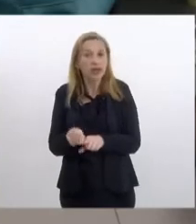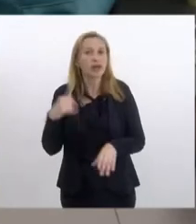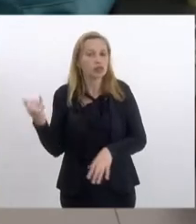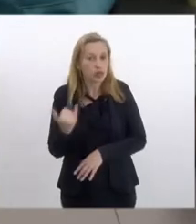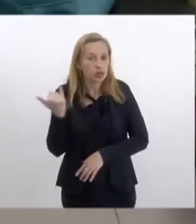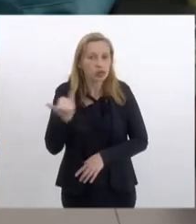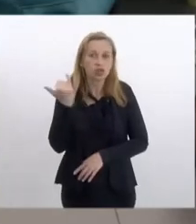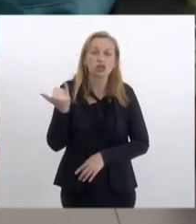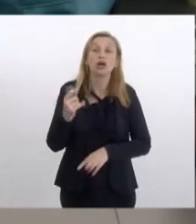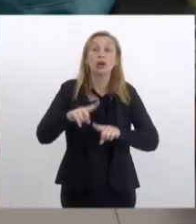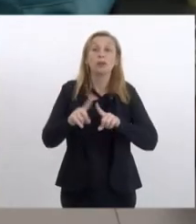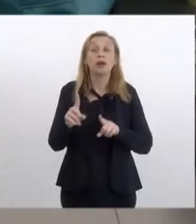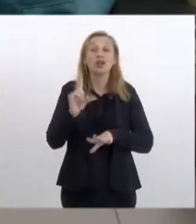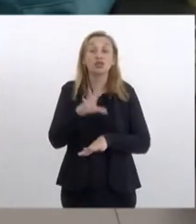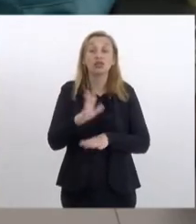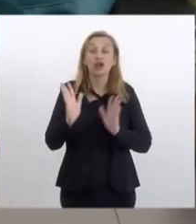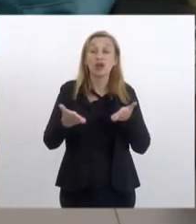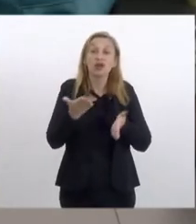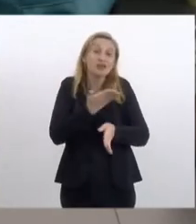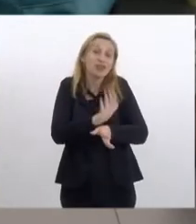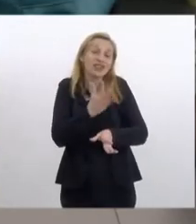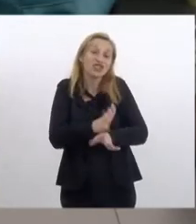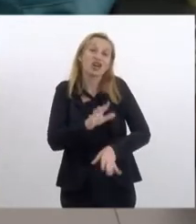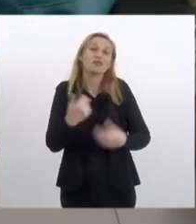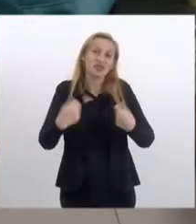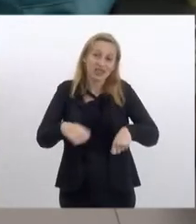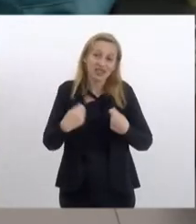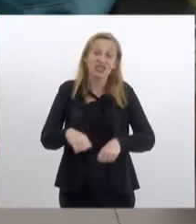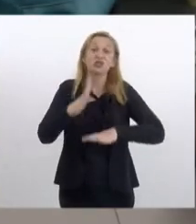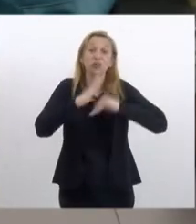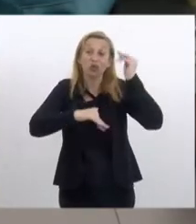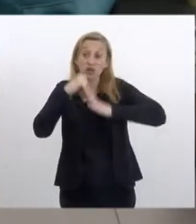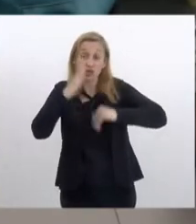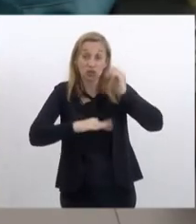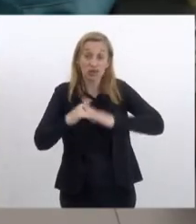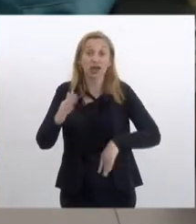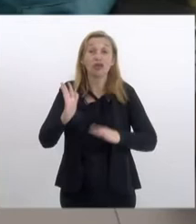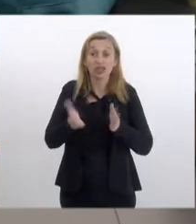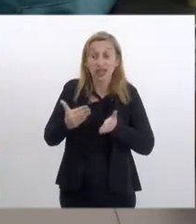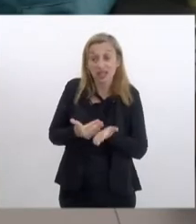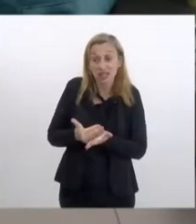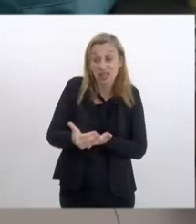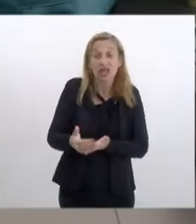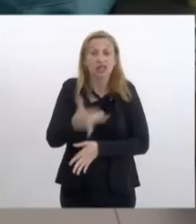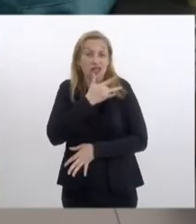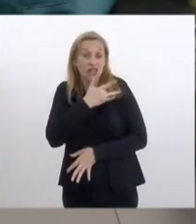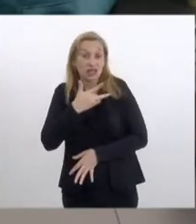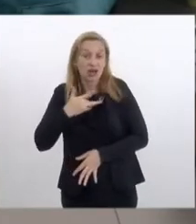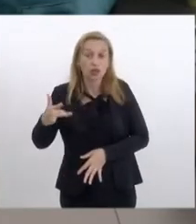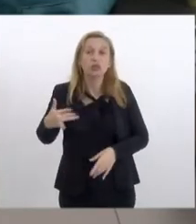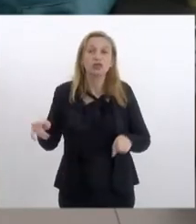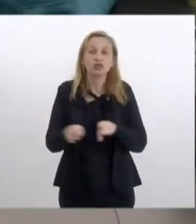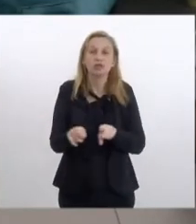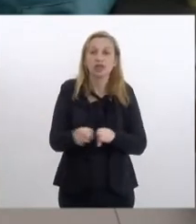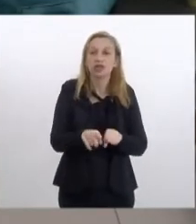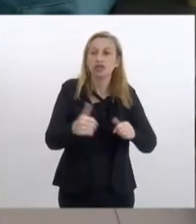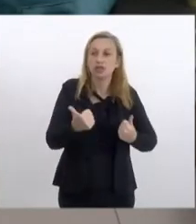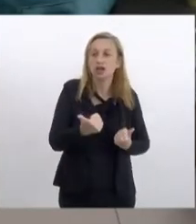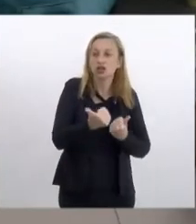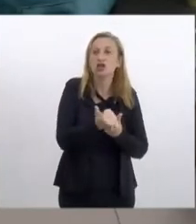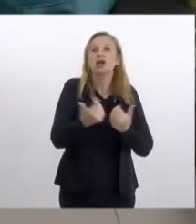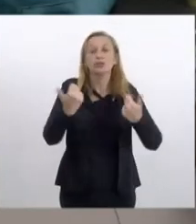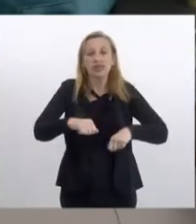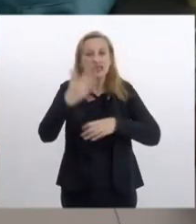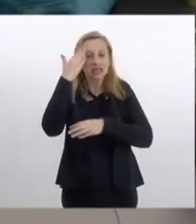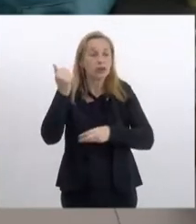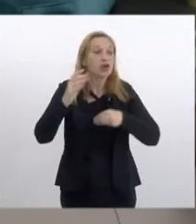importante, só que agora tem que ser praticado, né? O profissional que está nas pontas, tanto da saúde quanto da assistência, tem que realmente